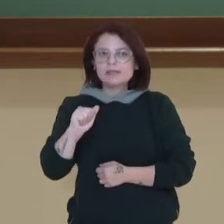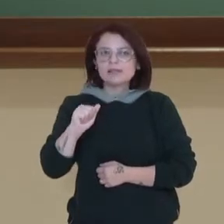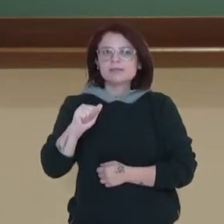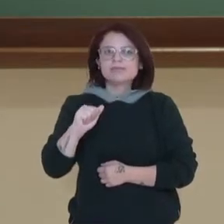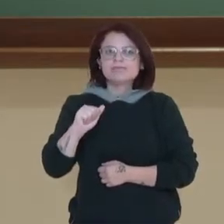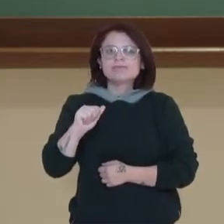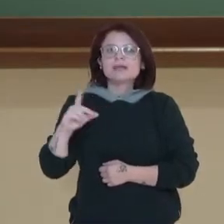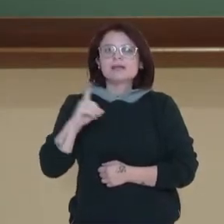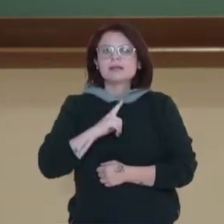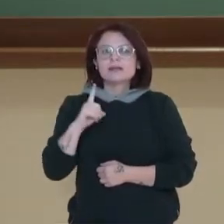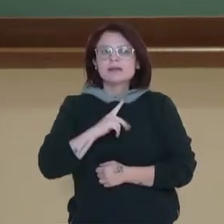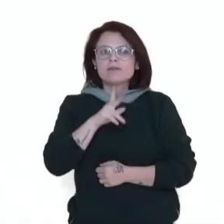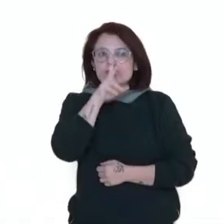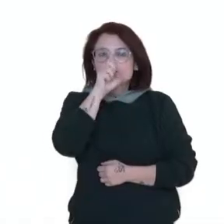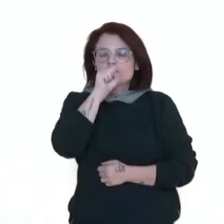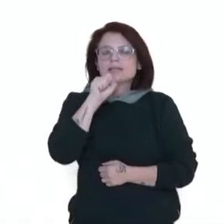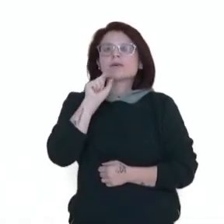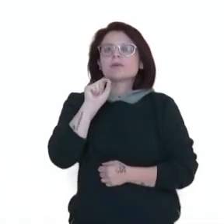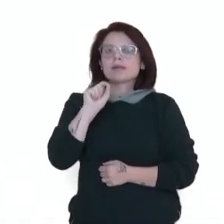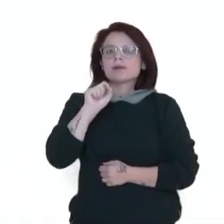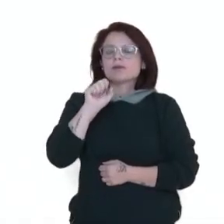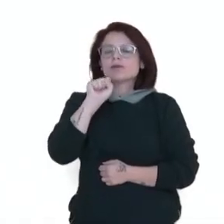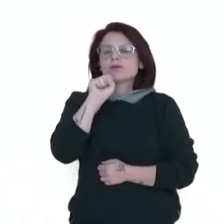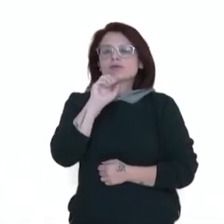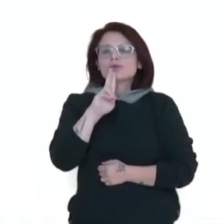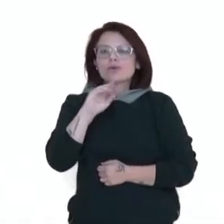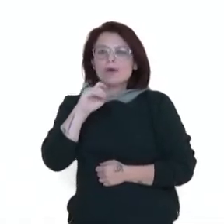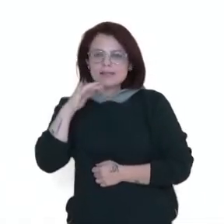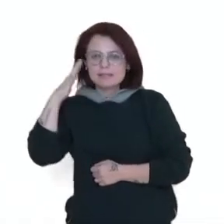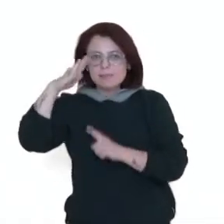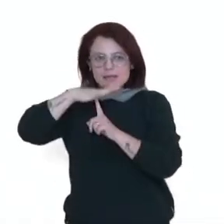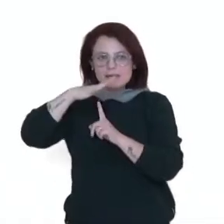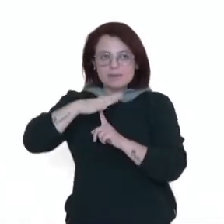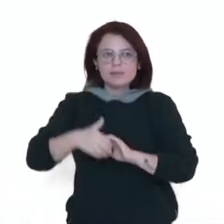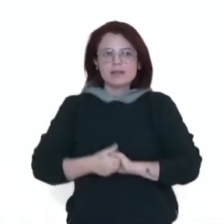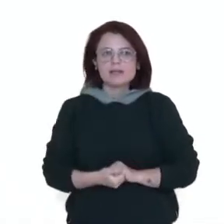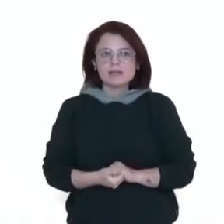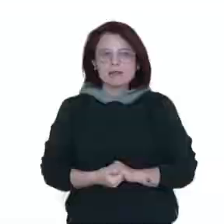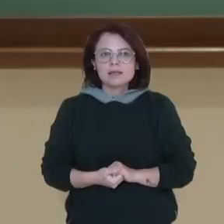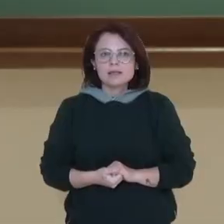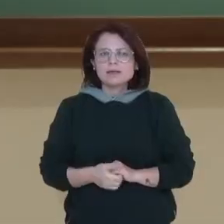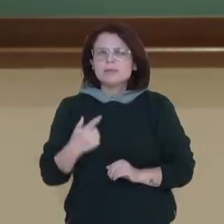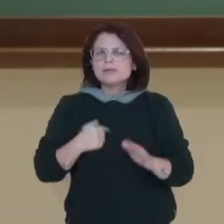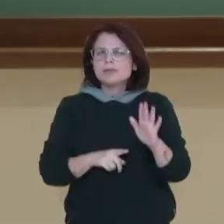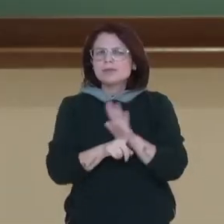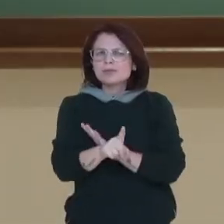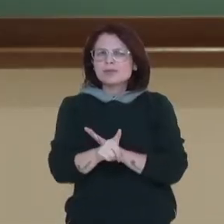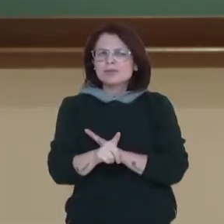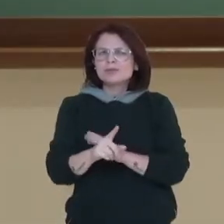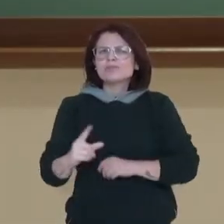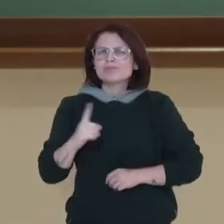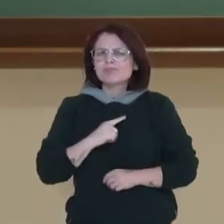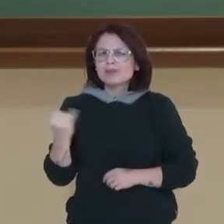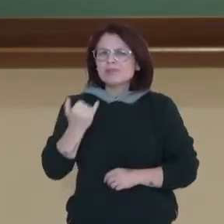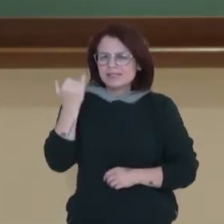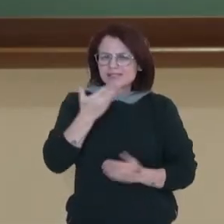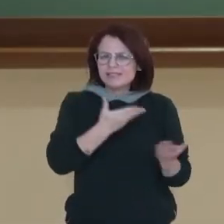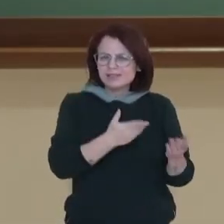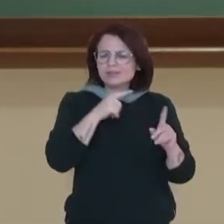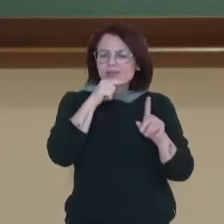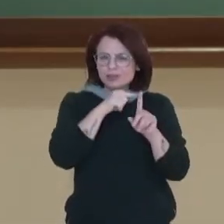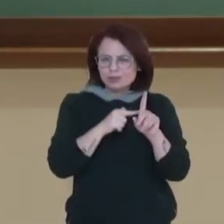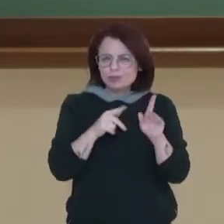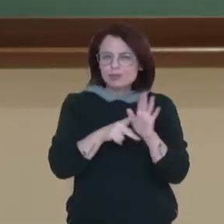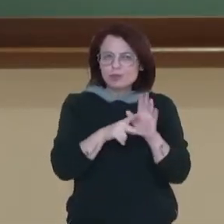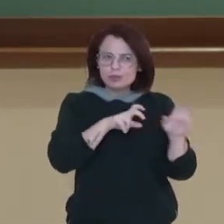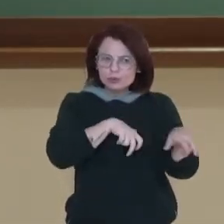ainda, certo? Qual a importância desse tipo de cultivo, né? Na sua região existe alguma técnica de hidroponia? Então aqui